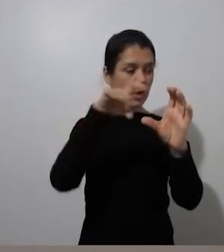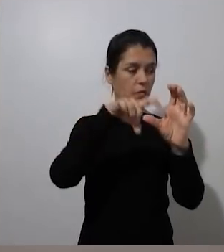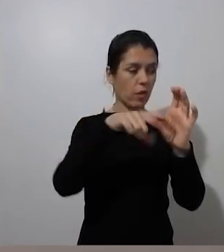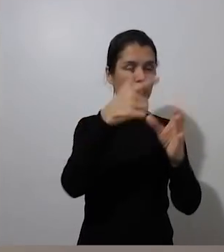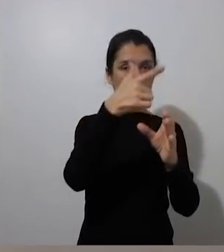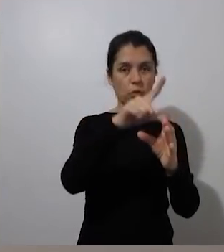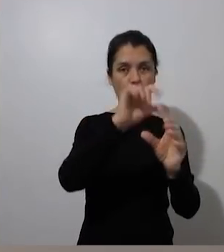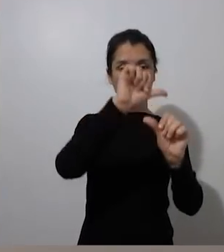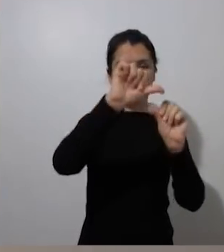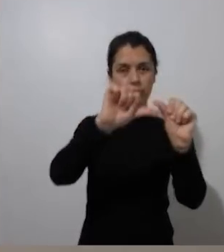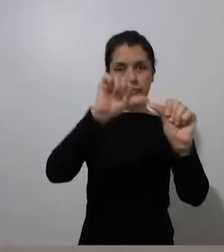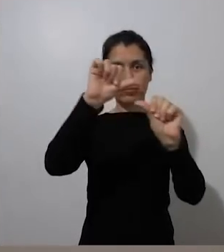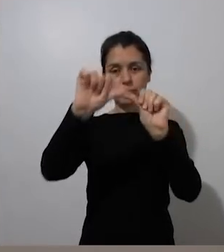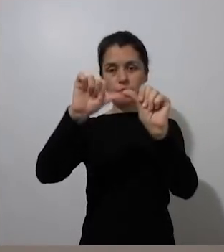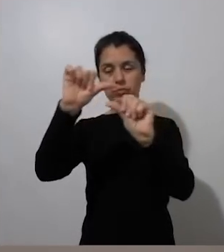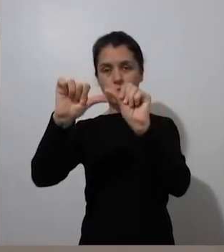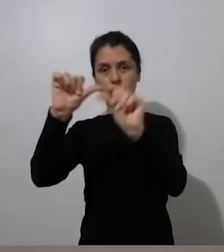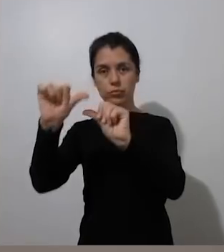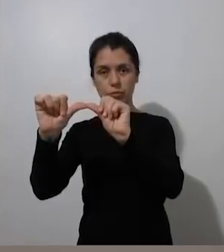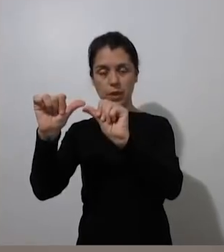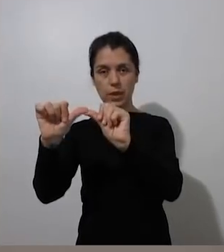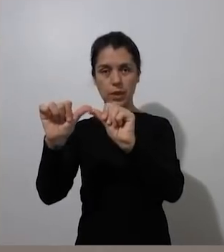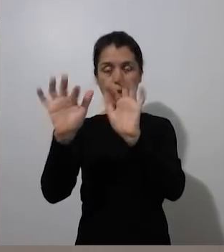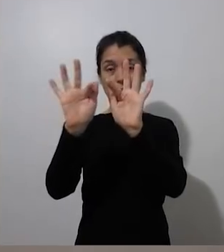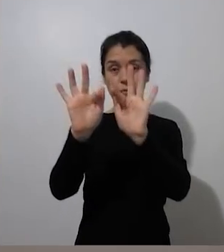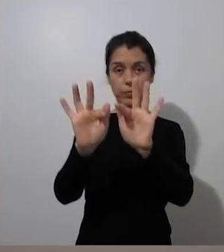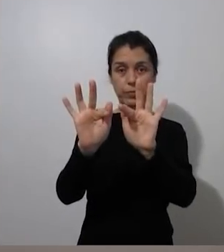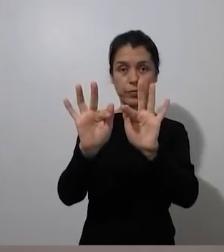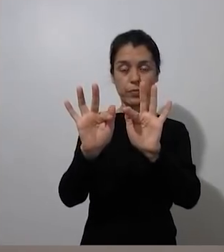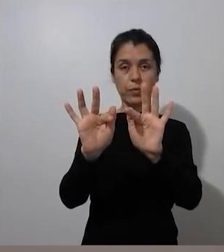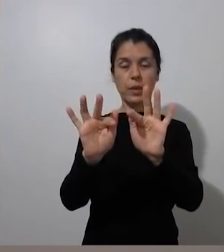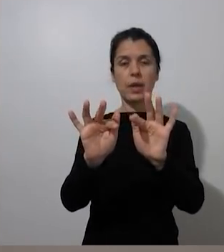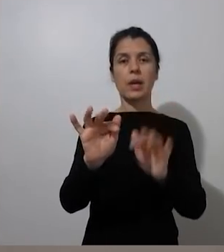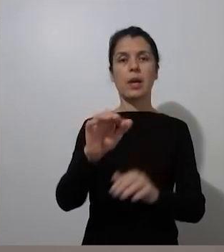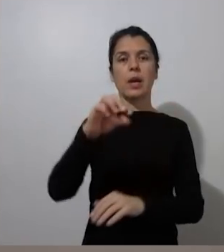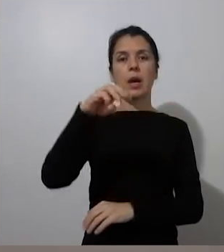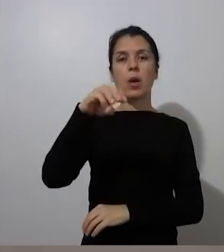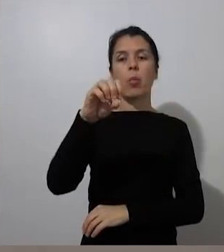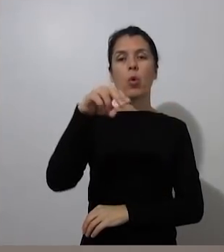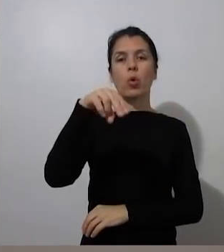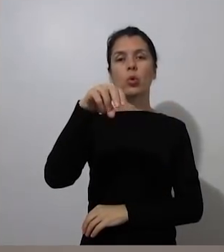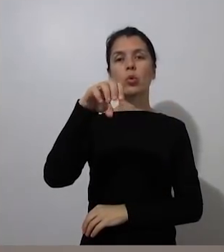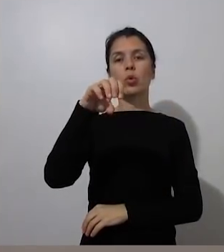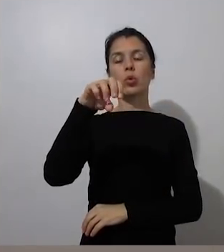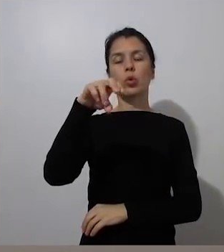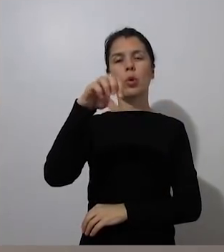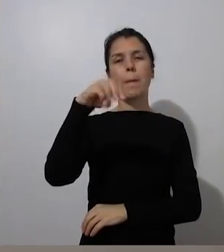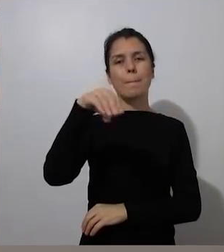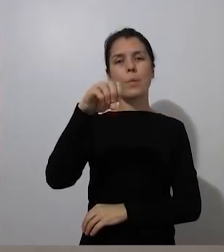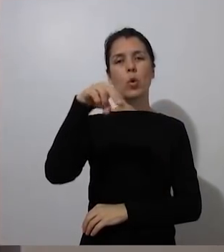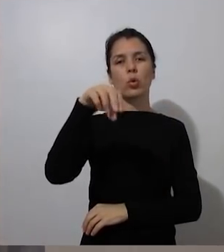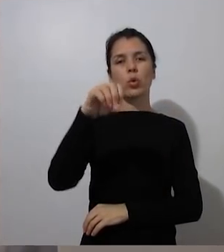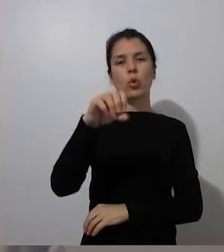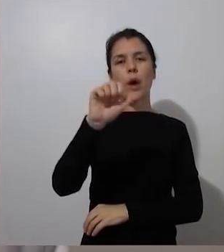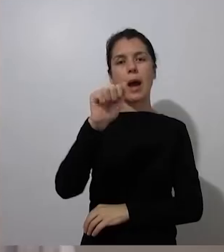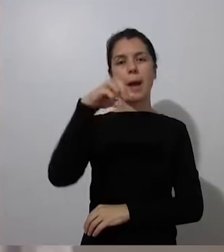e retornam para o pré-sináptico para serem destruídos por uma enzima chamada monoaminooxidase.